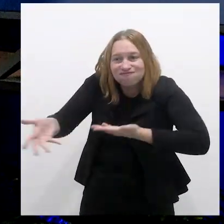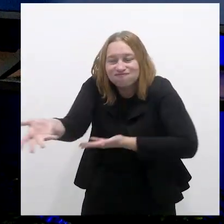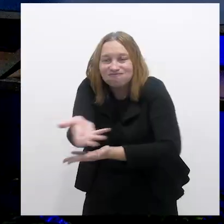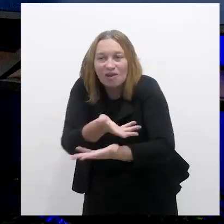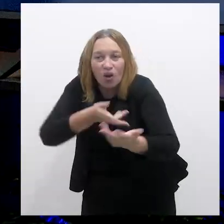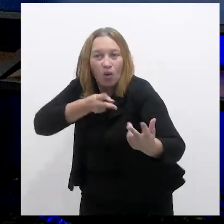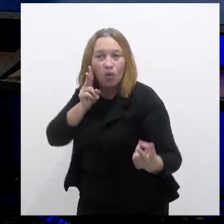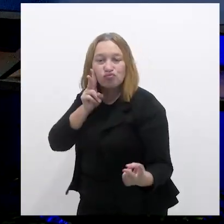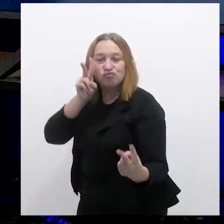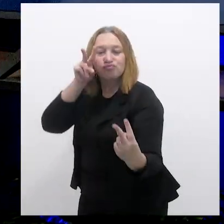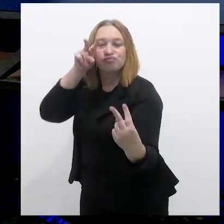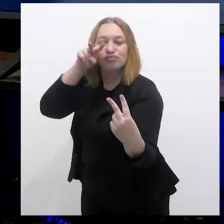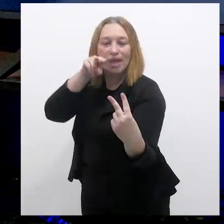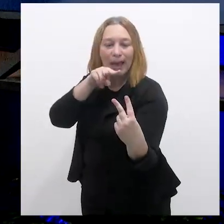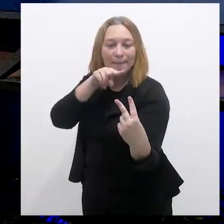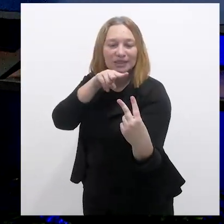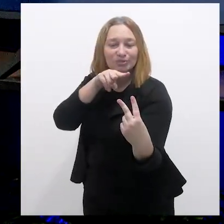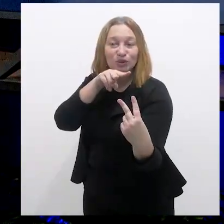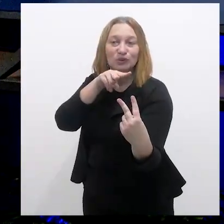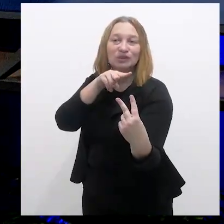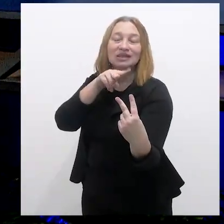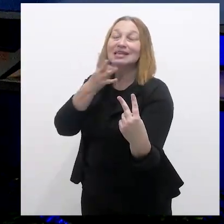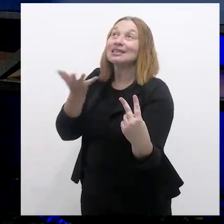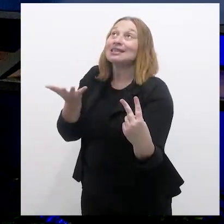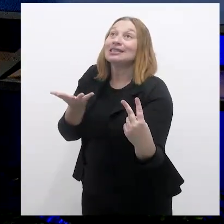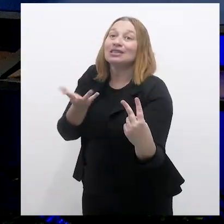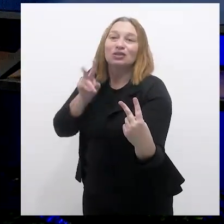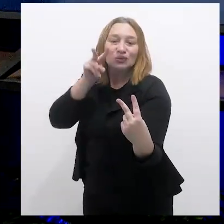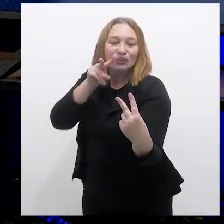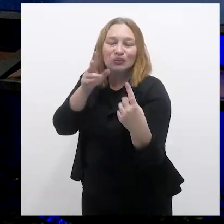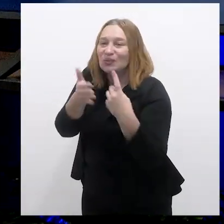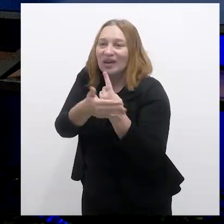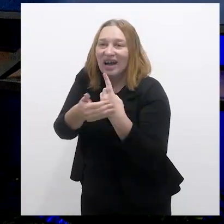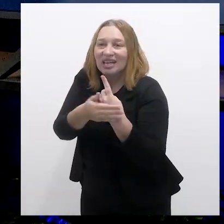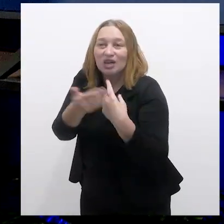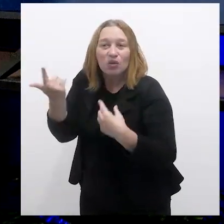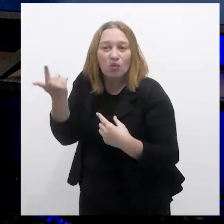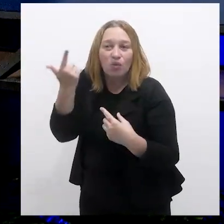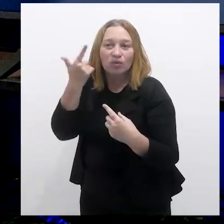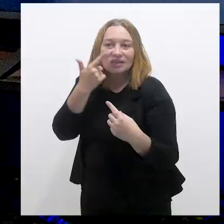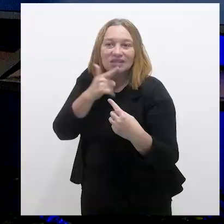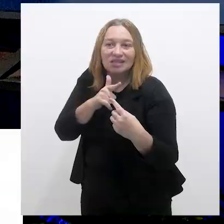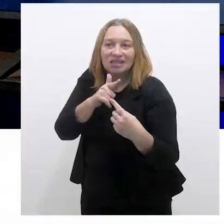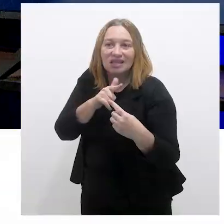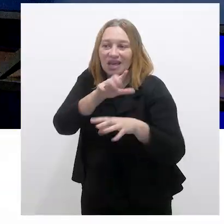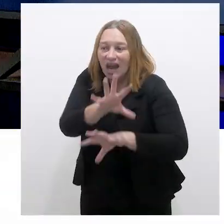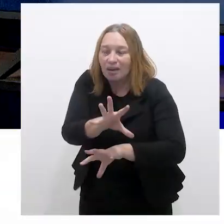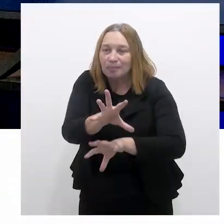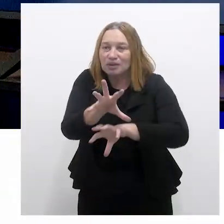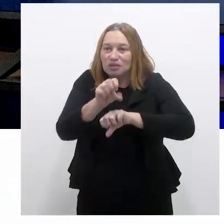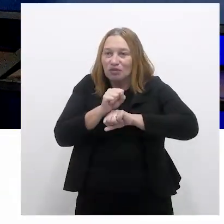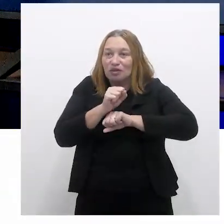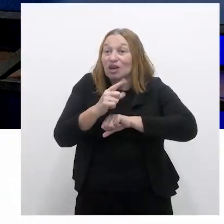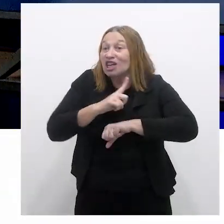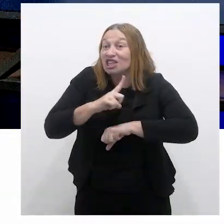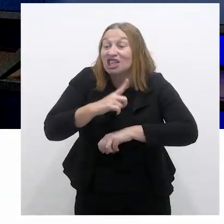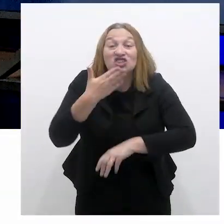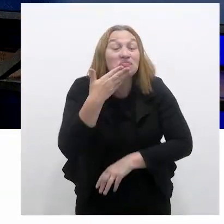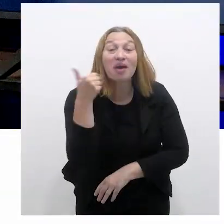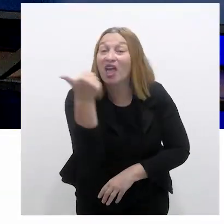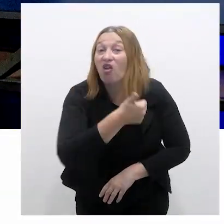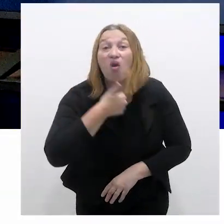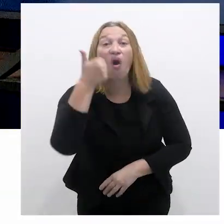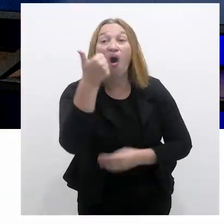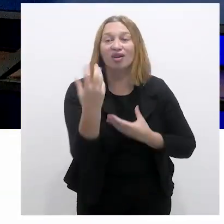poder olhar para as pessoas com carinho e conseguir extrair dessas pessoas o que